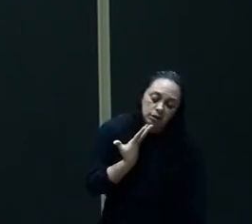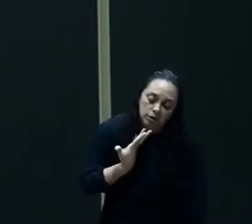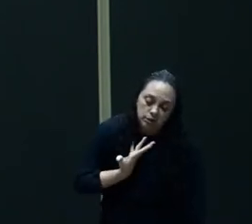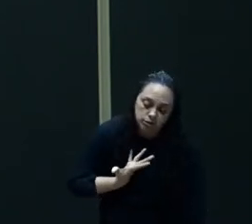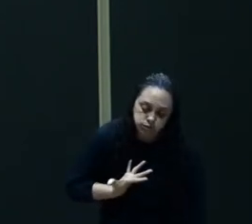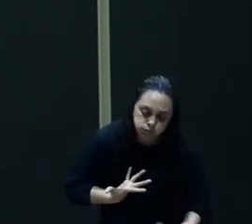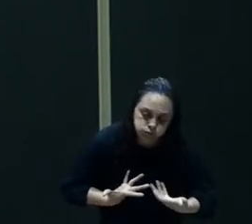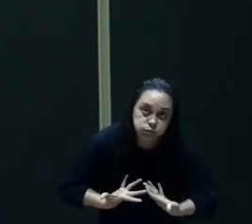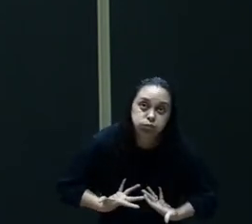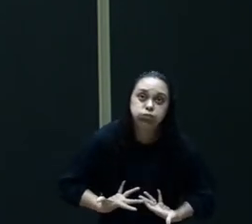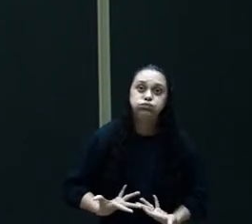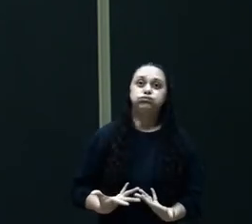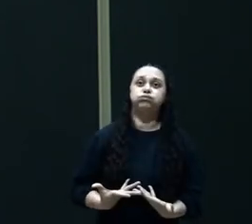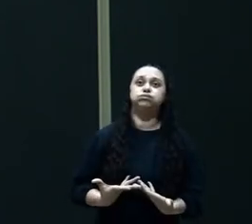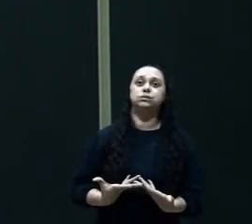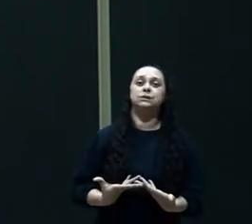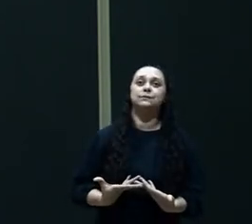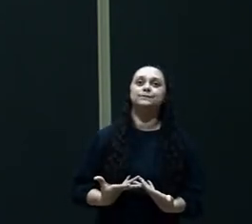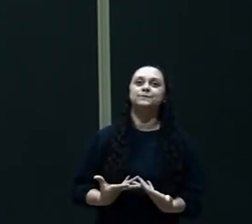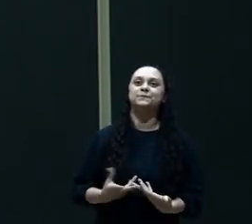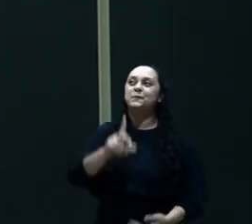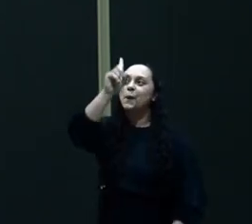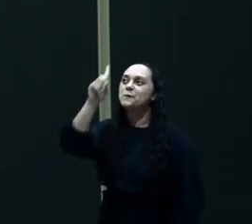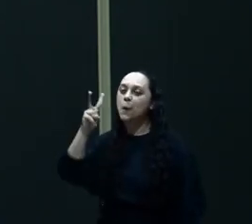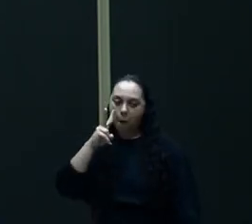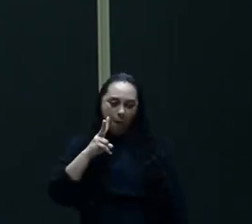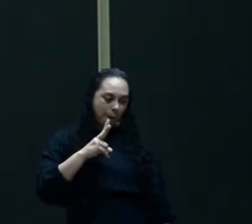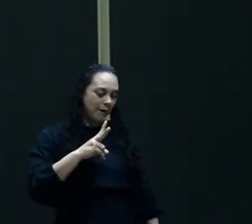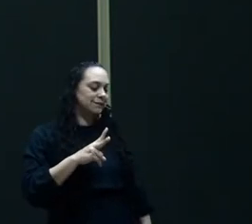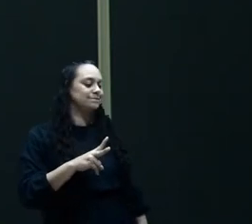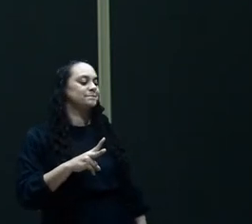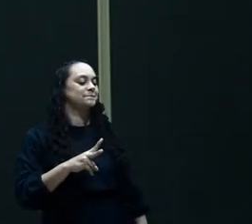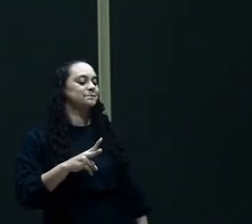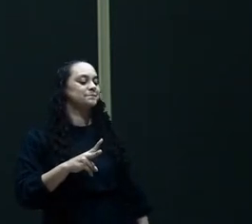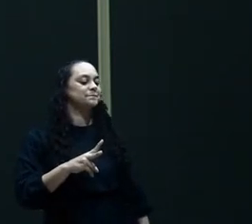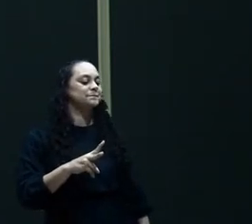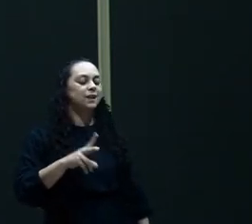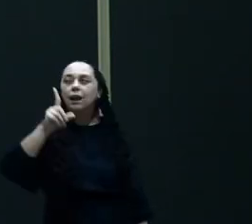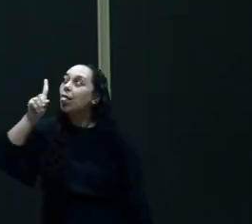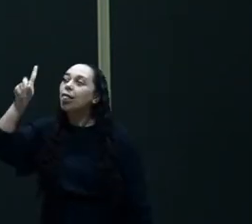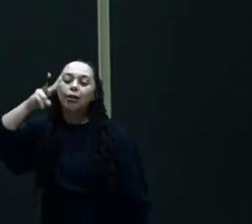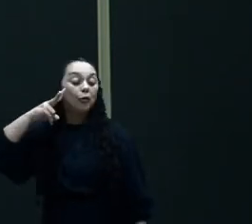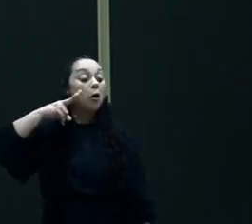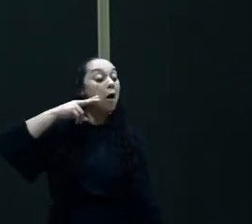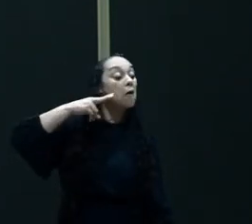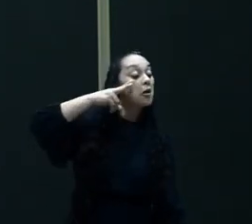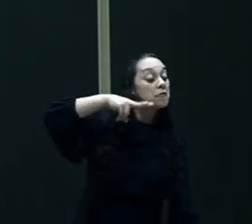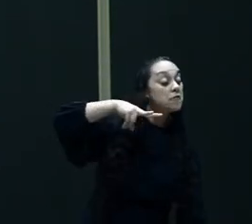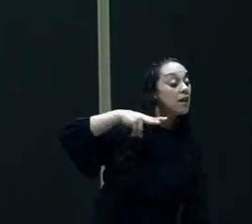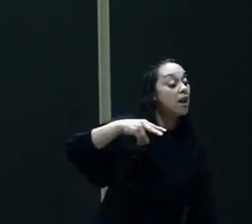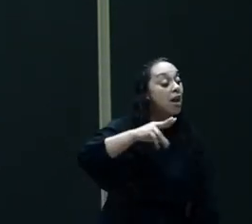esperança e É nesse momento que Deus entra em cena de novo Deus só acompanhando tudo